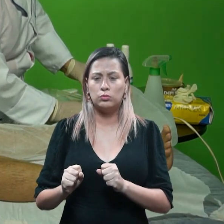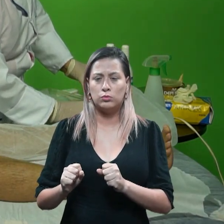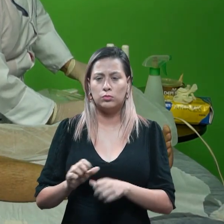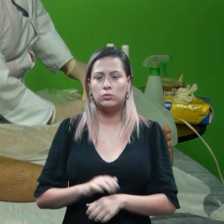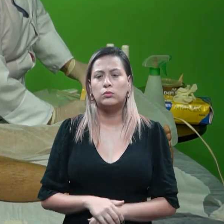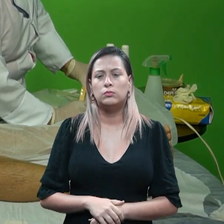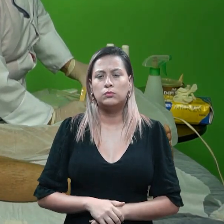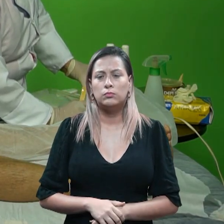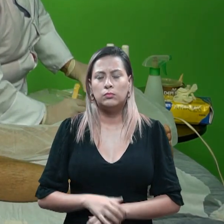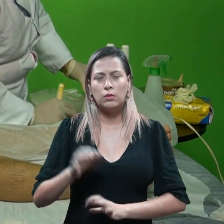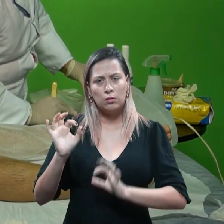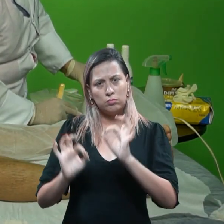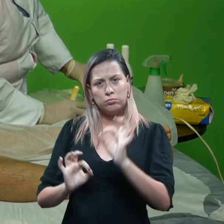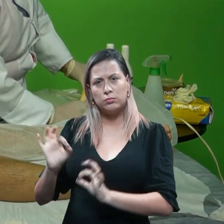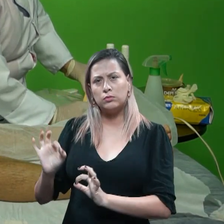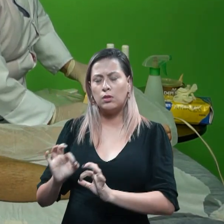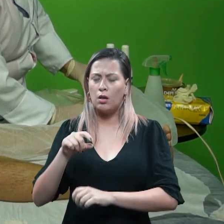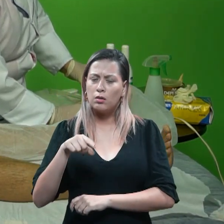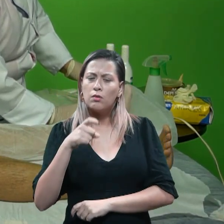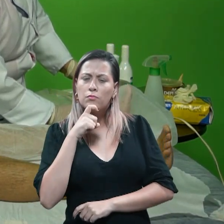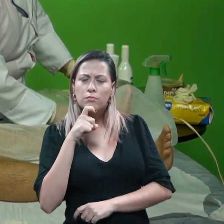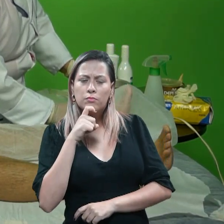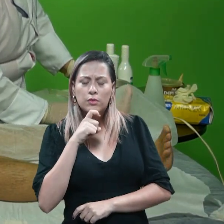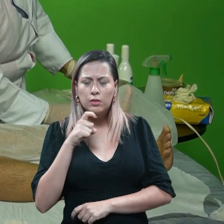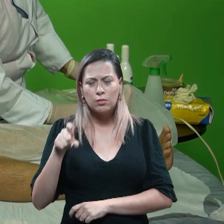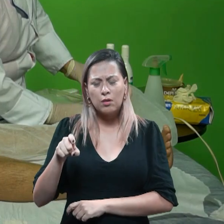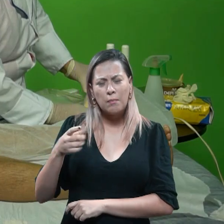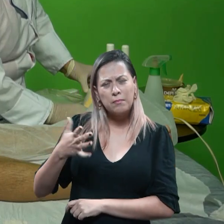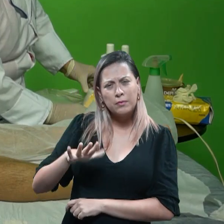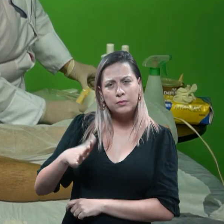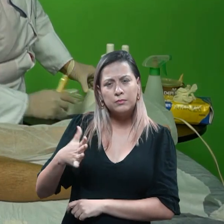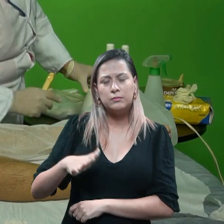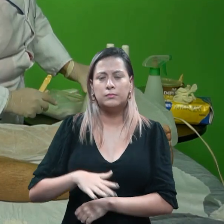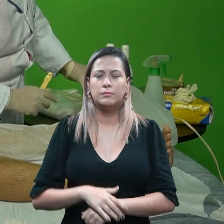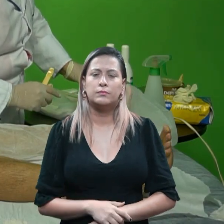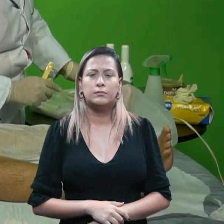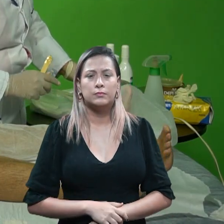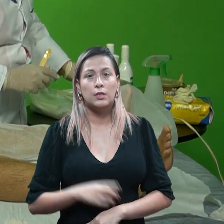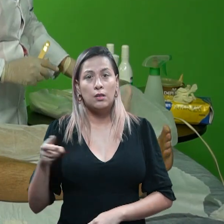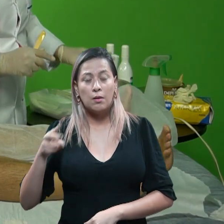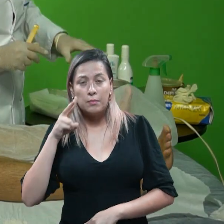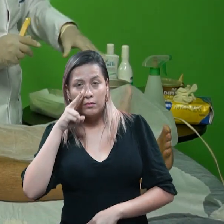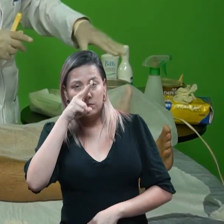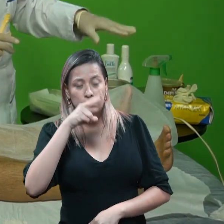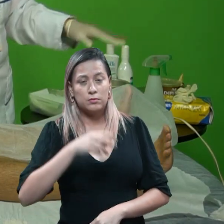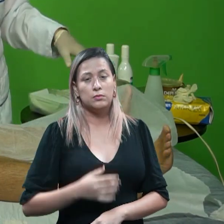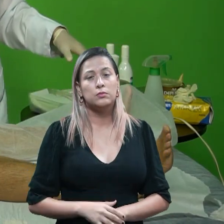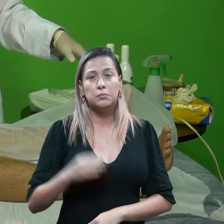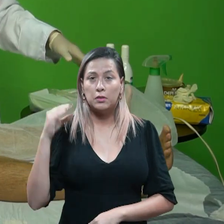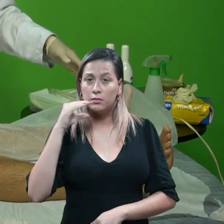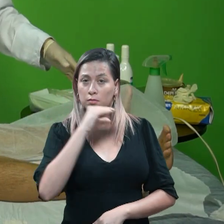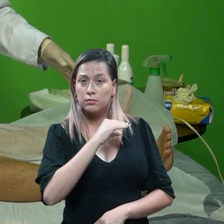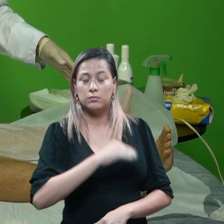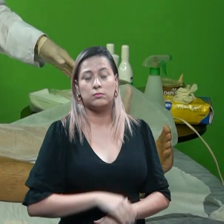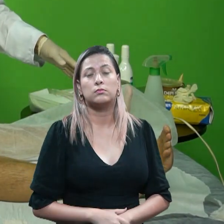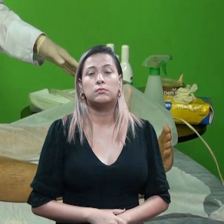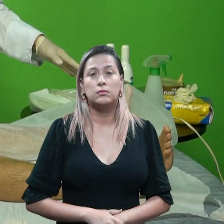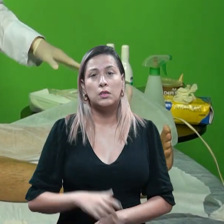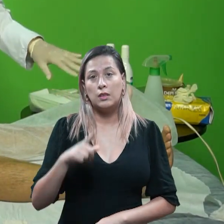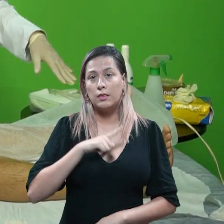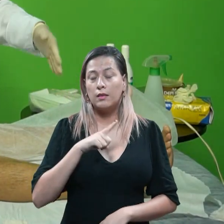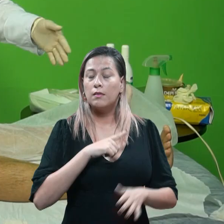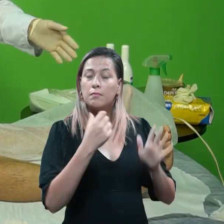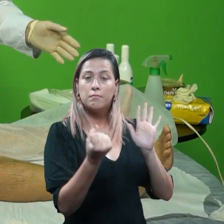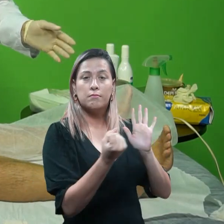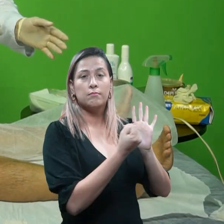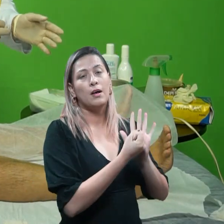certo? Aqui é frio, médio, mais forte. Existem várias marcas de termocera